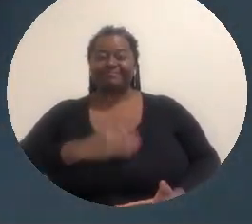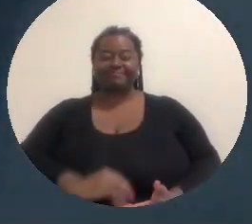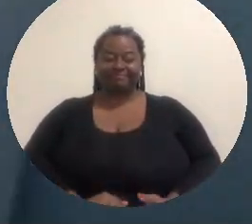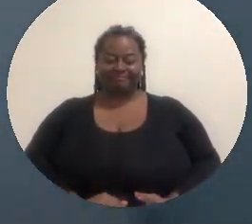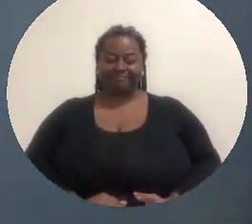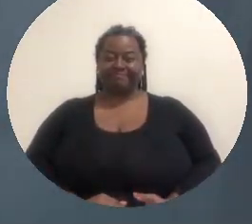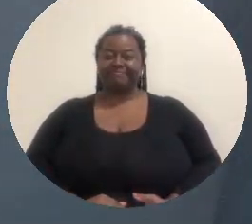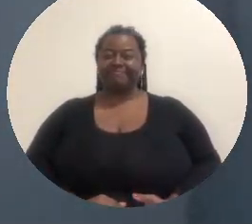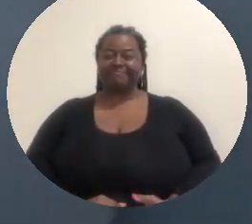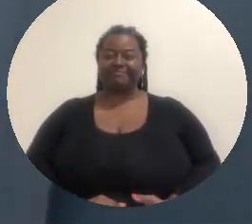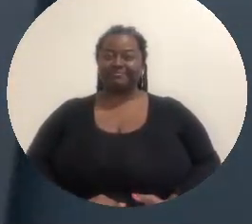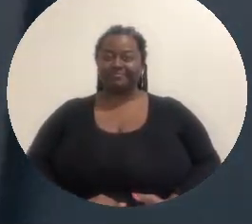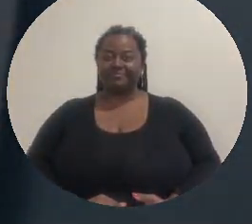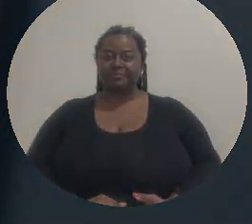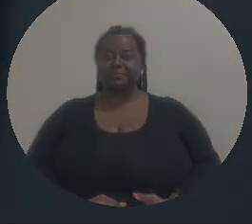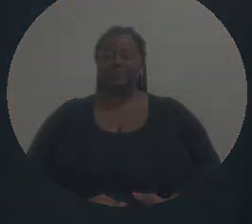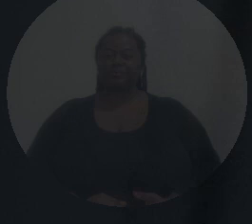Oi.